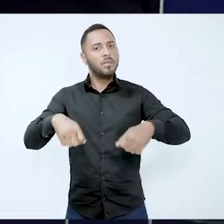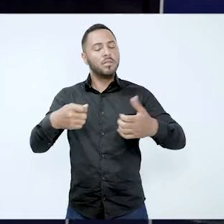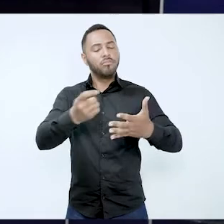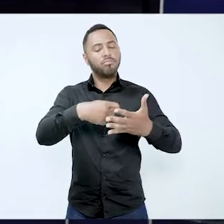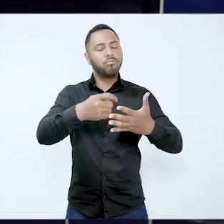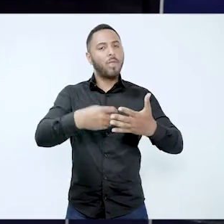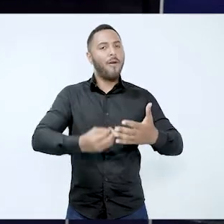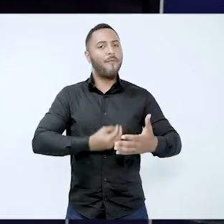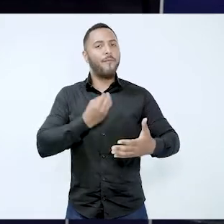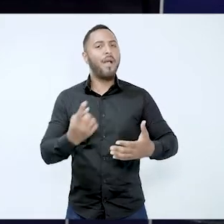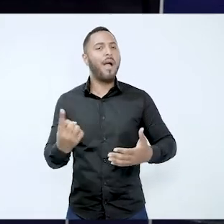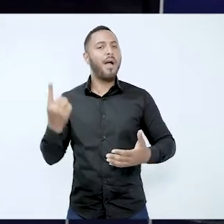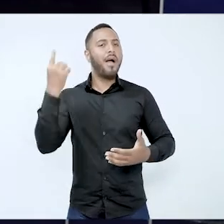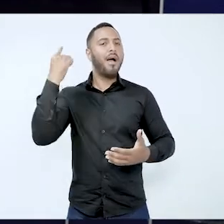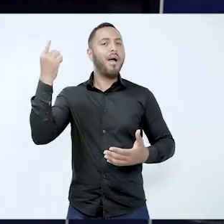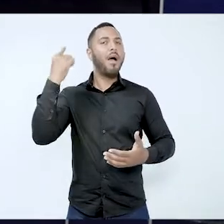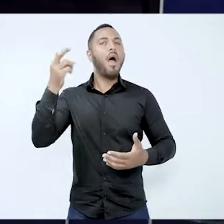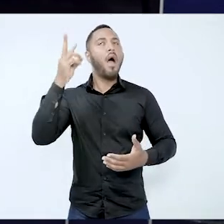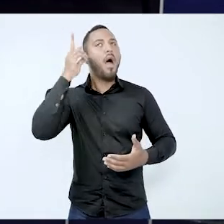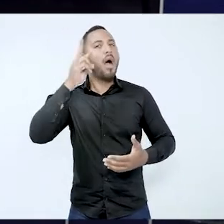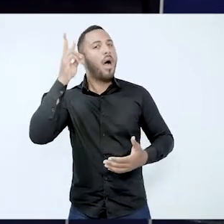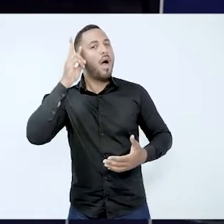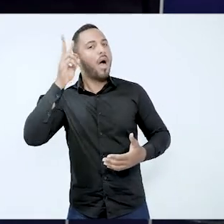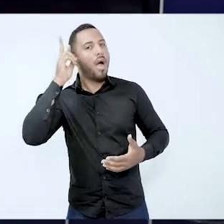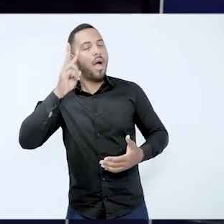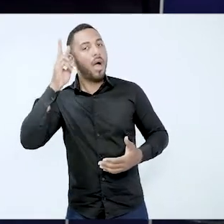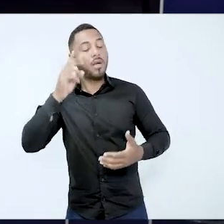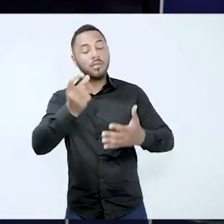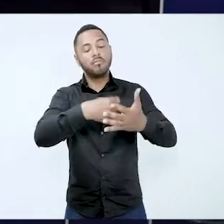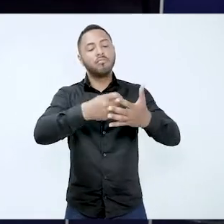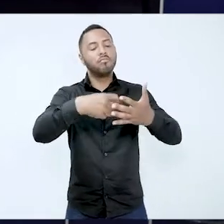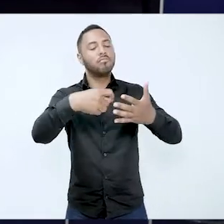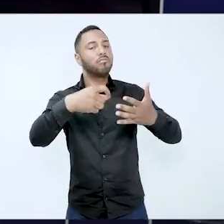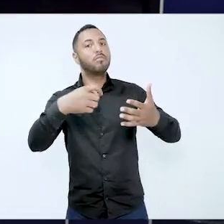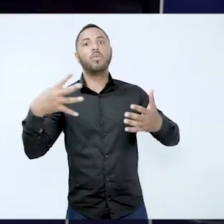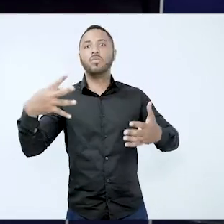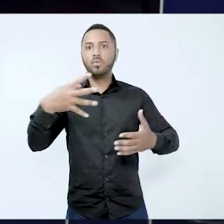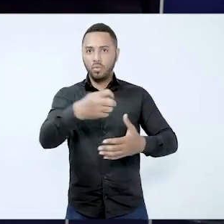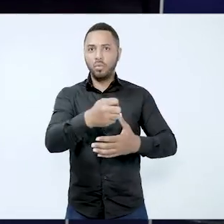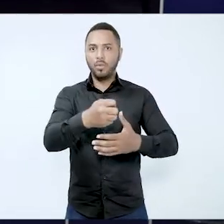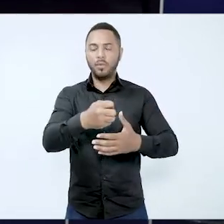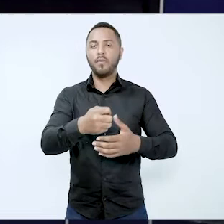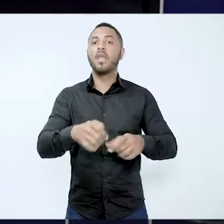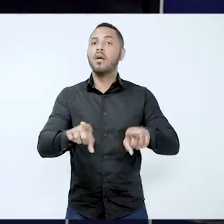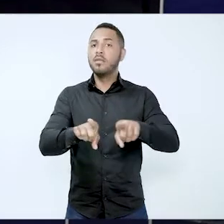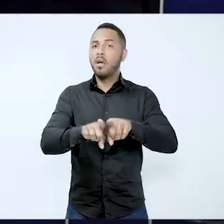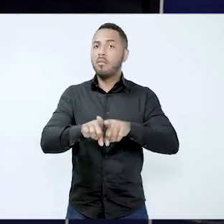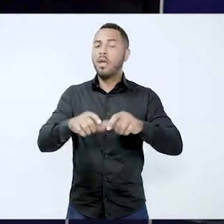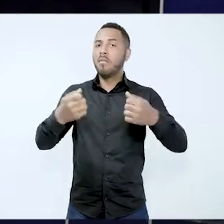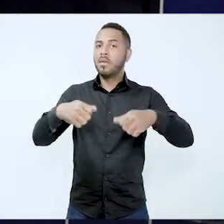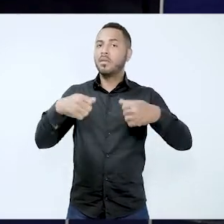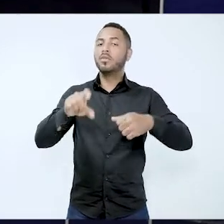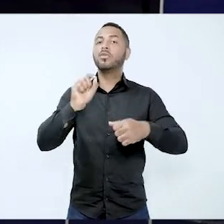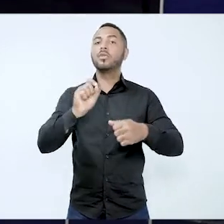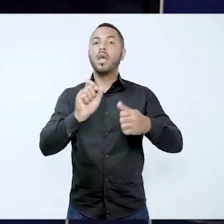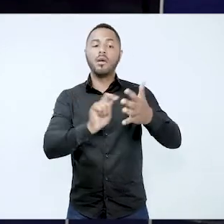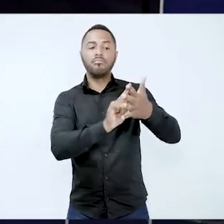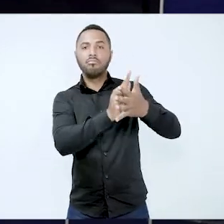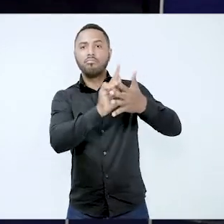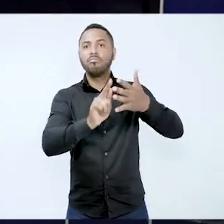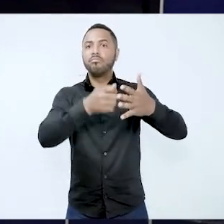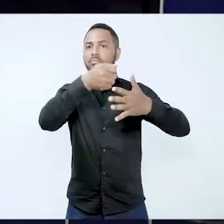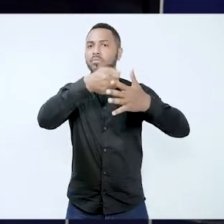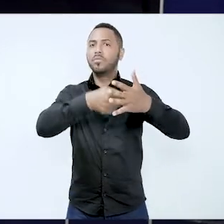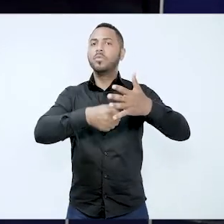no seu passado, ele vai recordar suas lembranças, tá? Lembrando que esse gênero textual, além